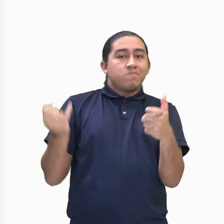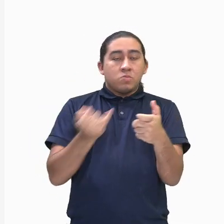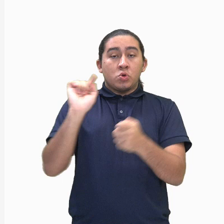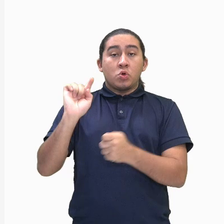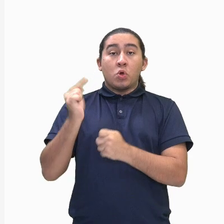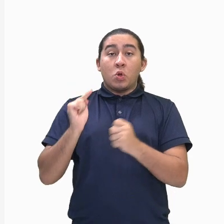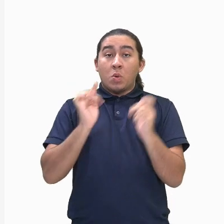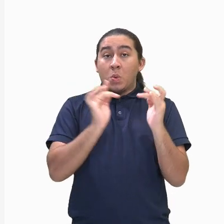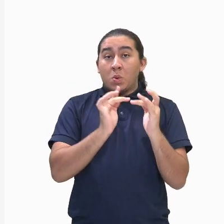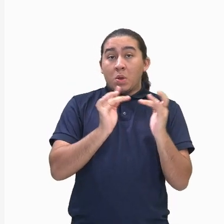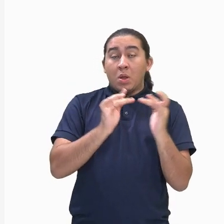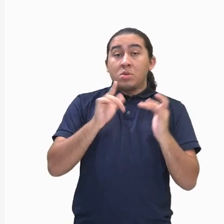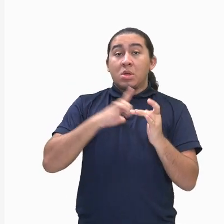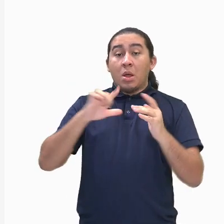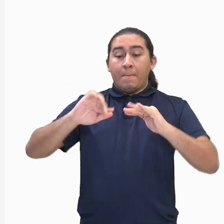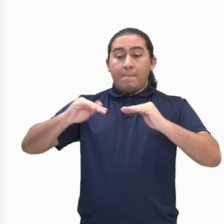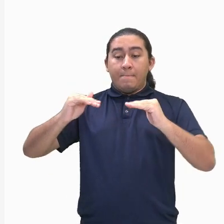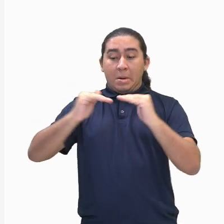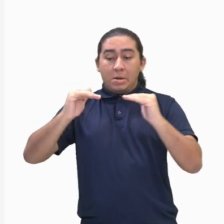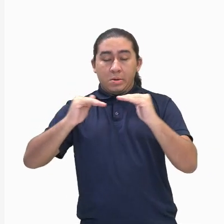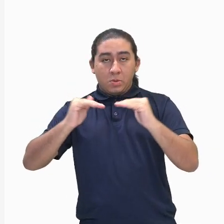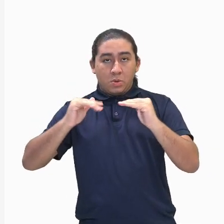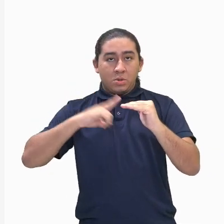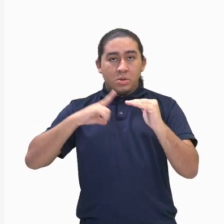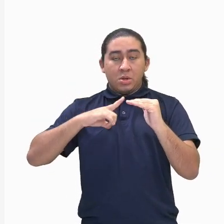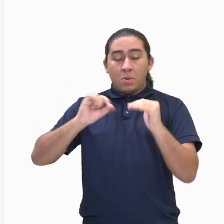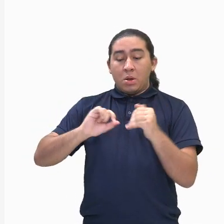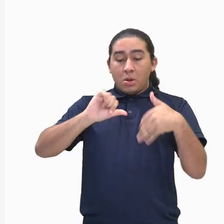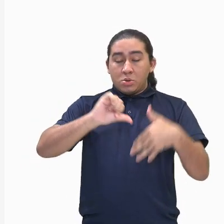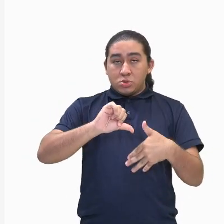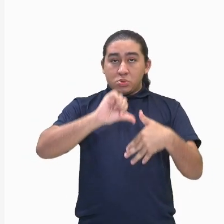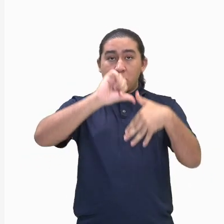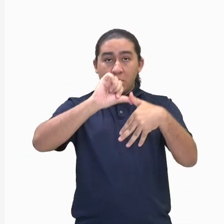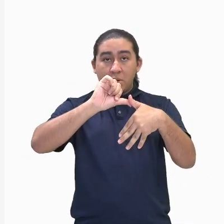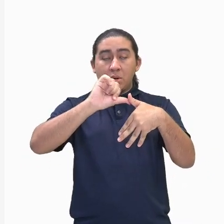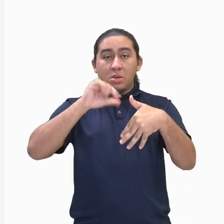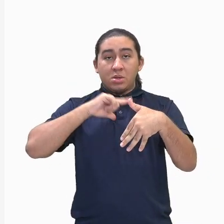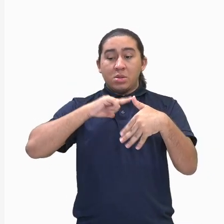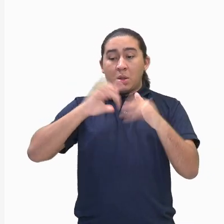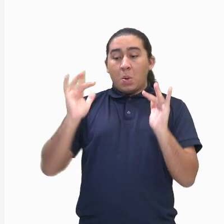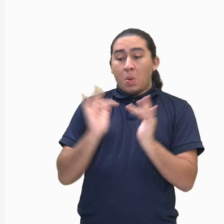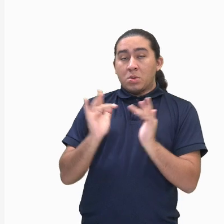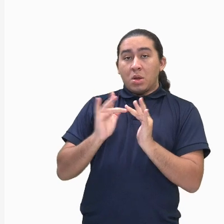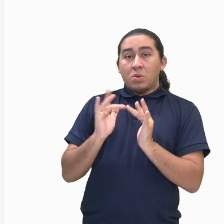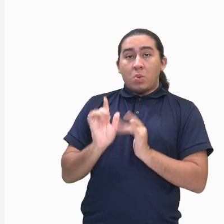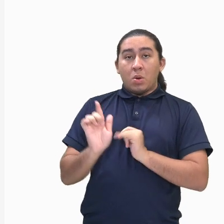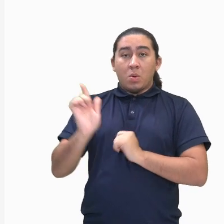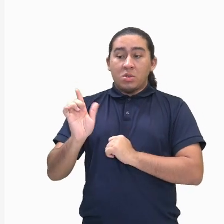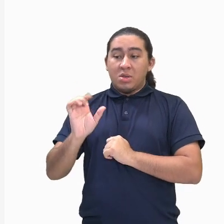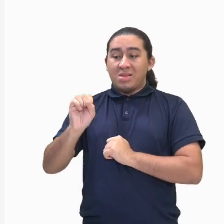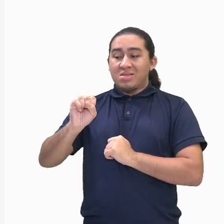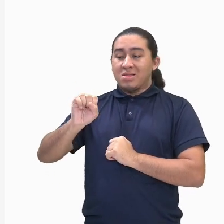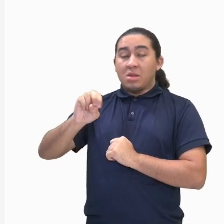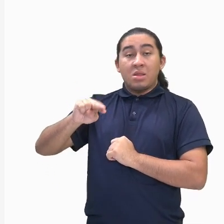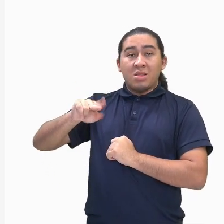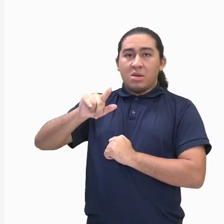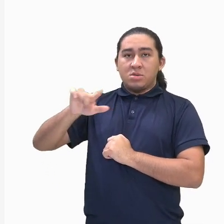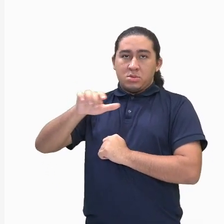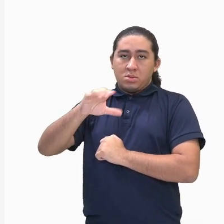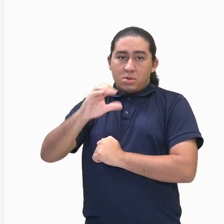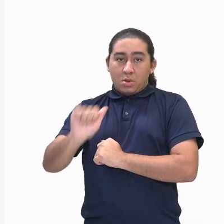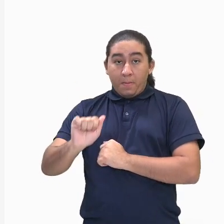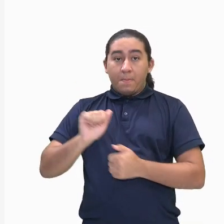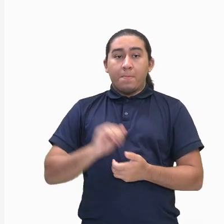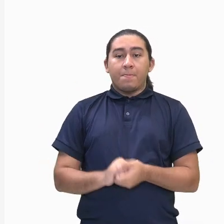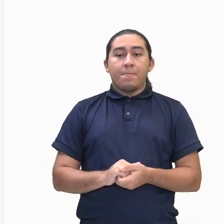de placas tectônicas, onde a placa sul-americana se choca com a placa de Nazca. Essa colisão colossal,